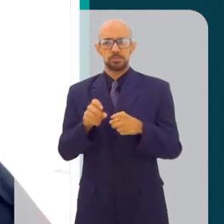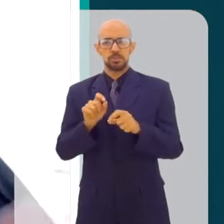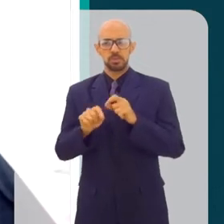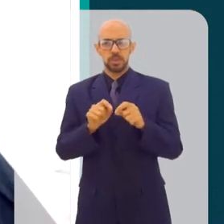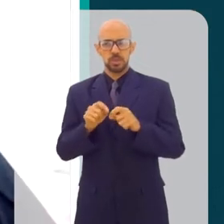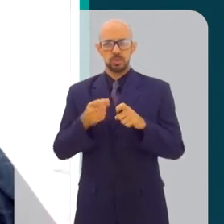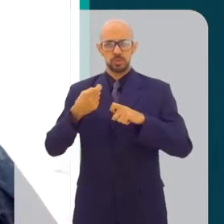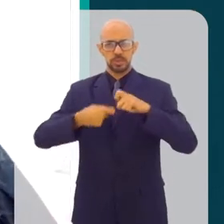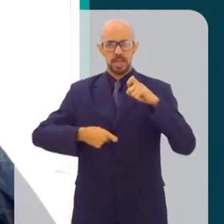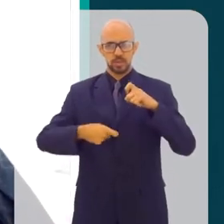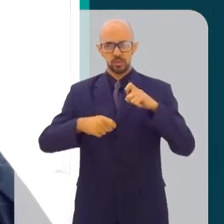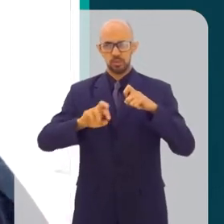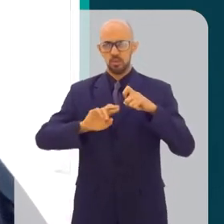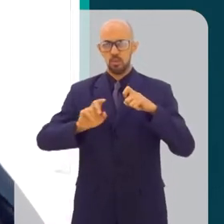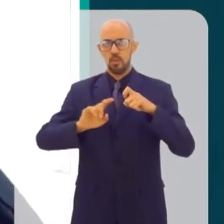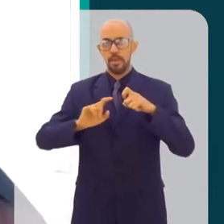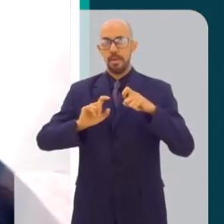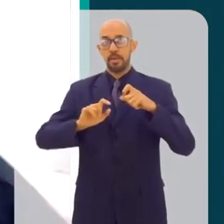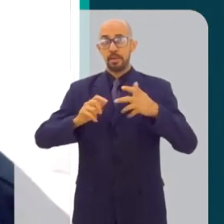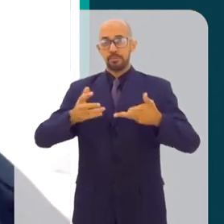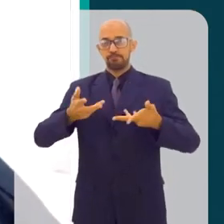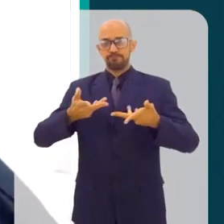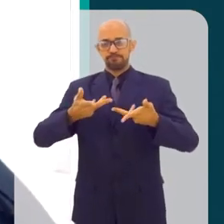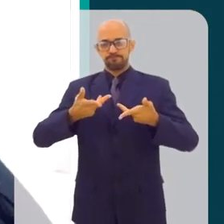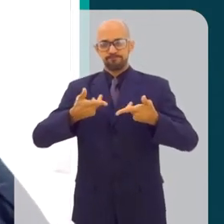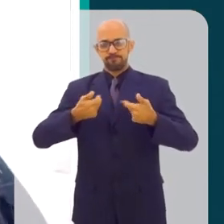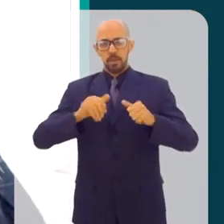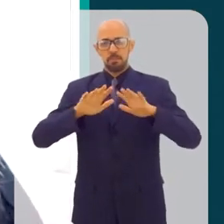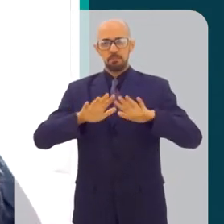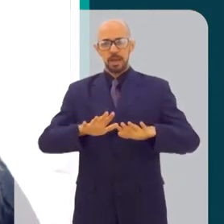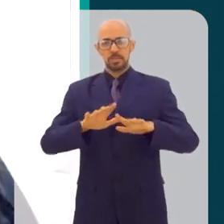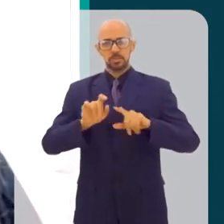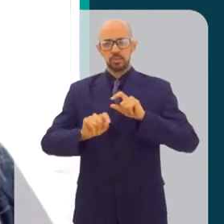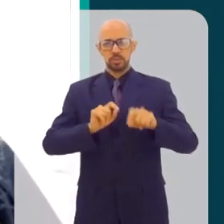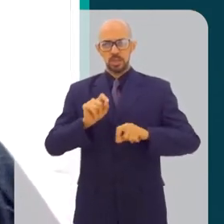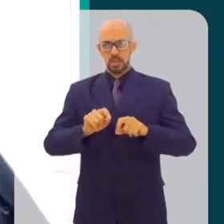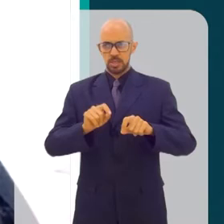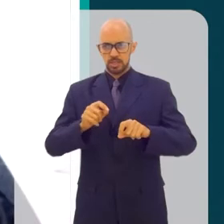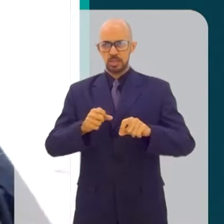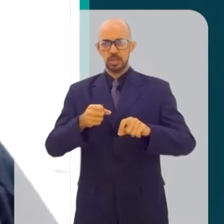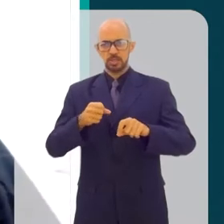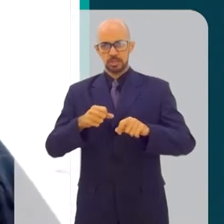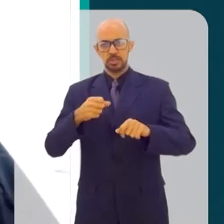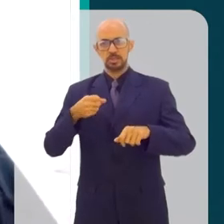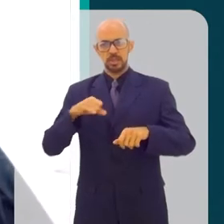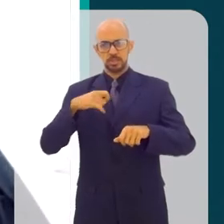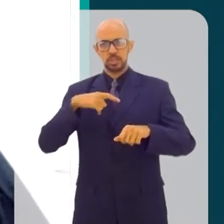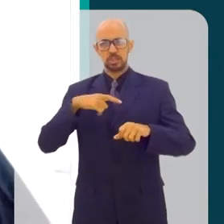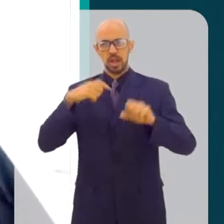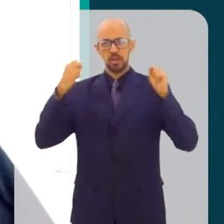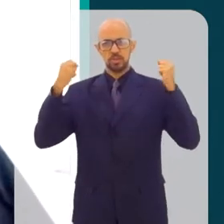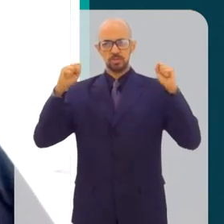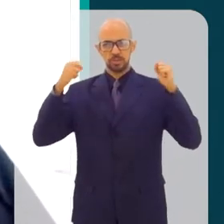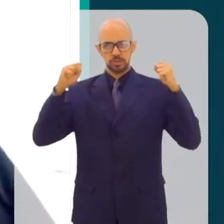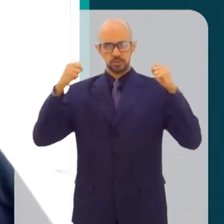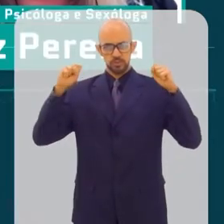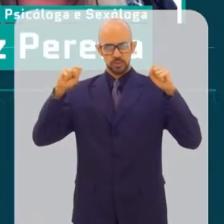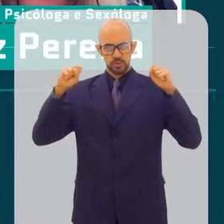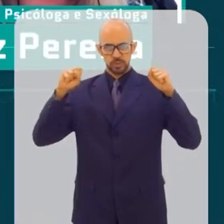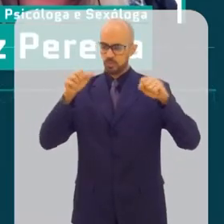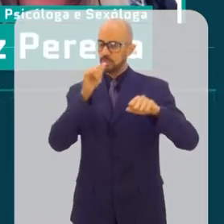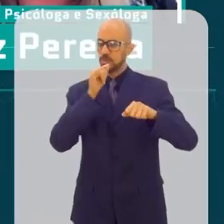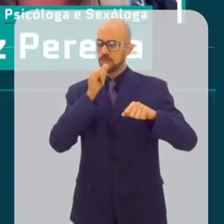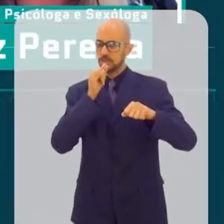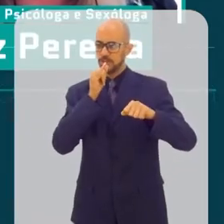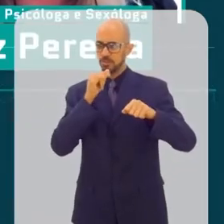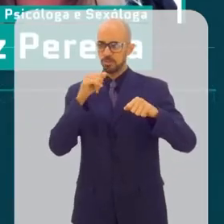O sexo, não é aquela grande performance, mas na medida do possível, a gente está fazendo ali algum exercício físico. Então,